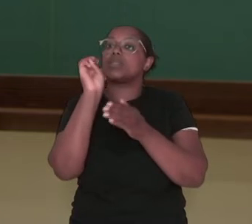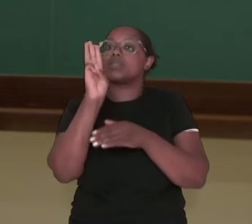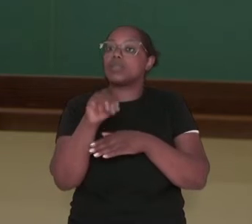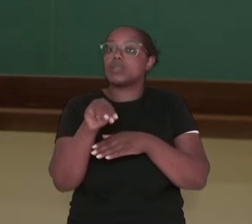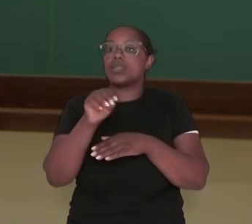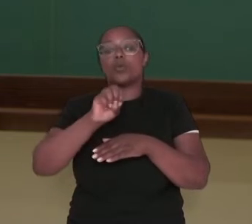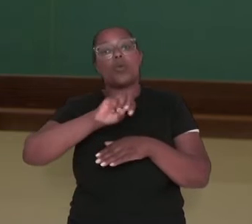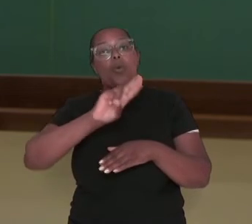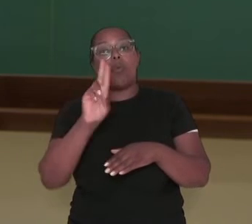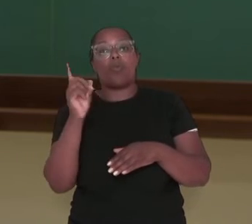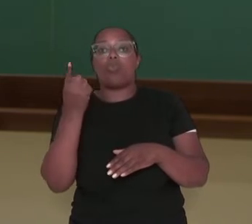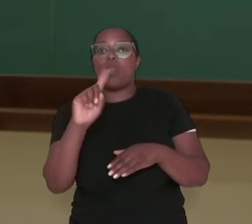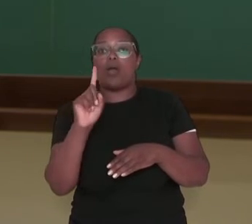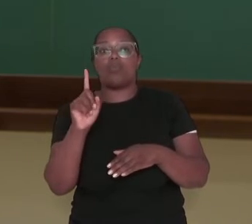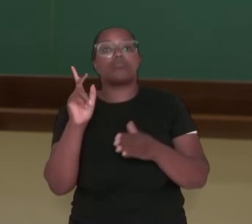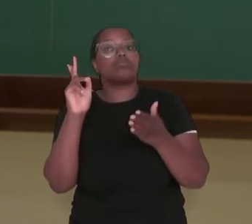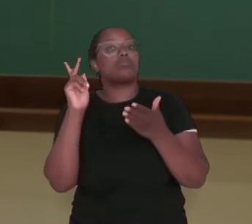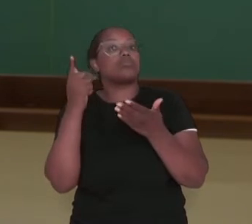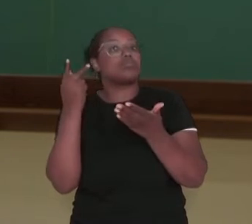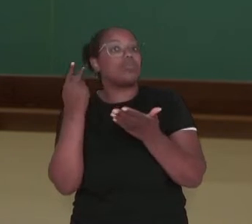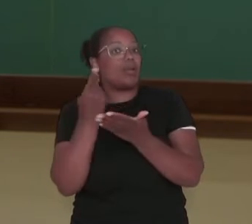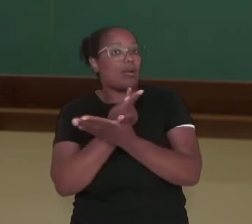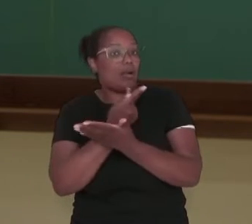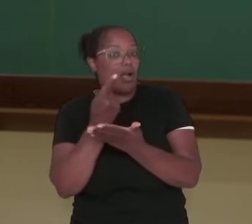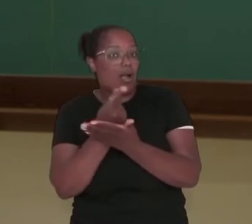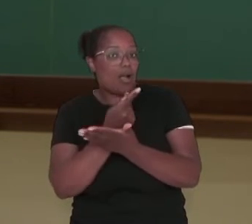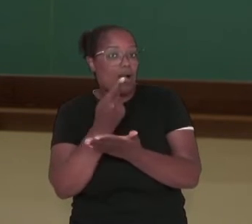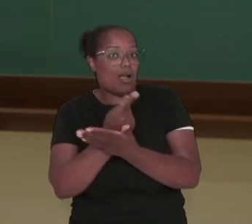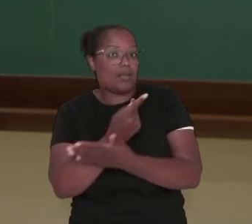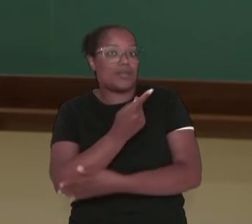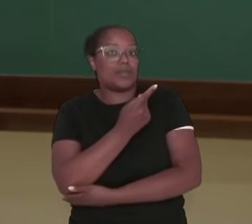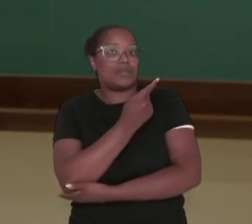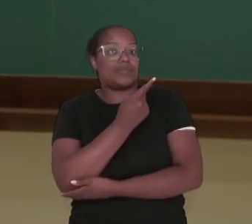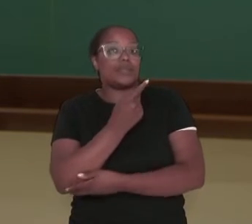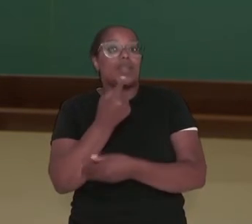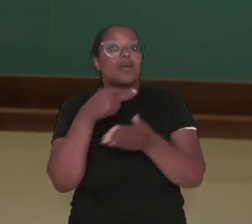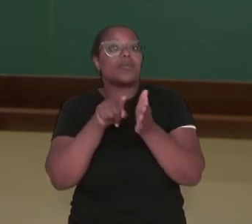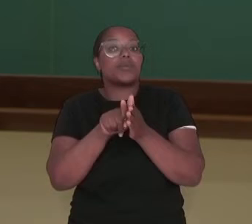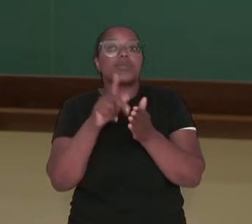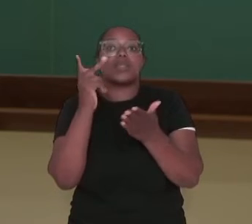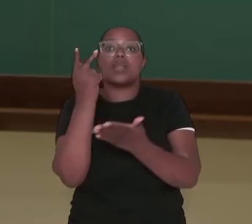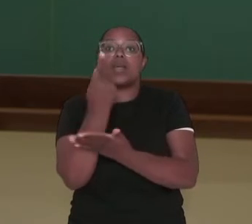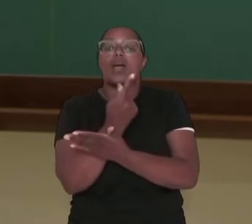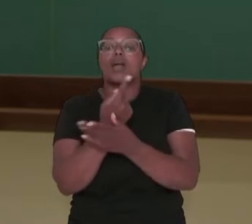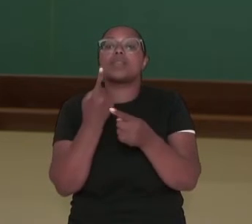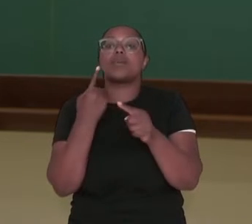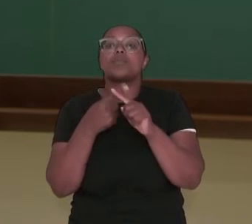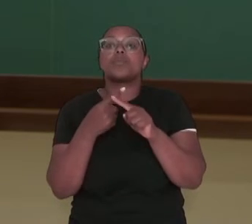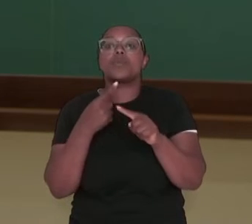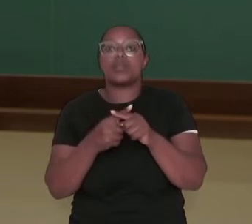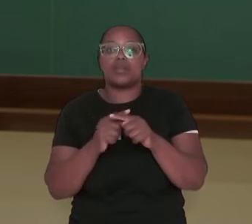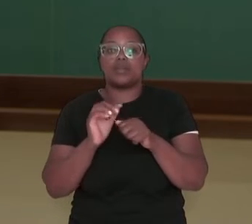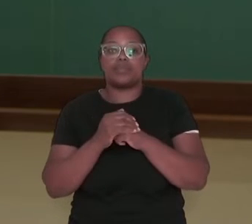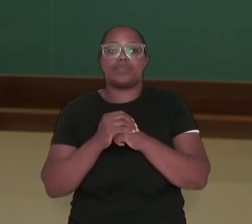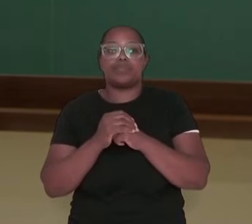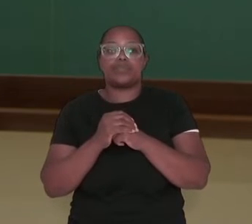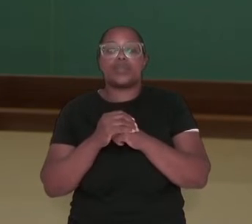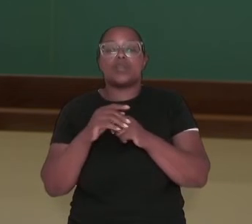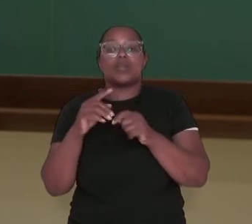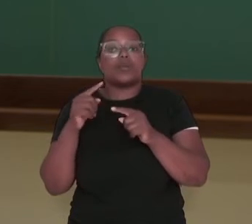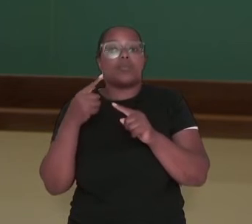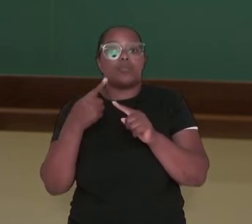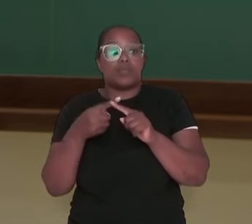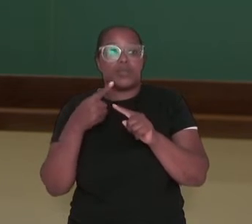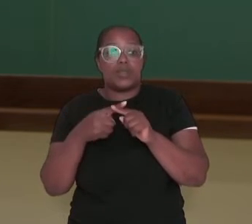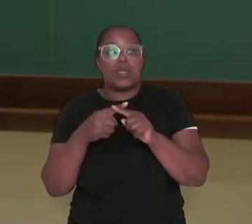Não, pessoal, não significa isso e nós já vamos entender por quê. Por que que não significa isso, pessoal? Porque olha